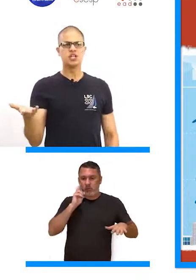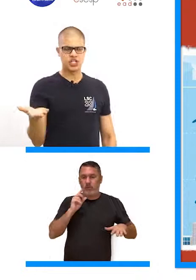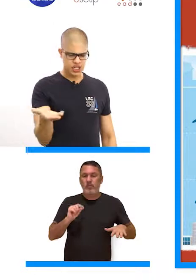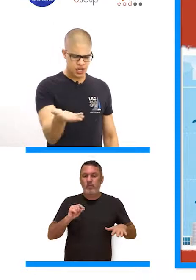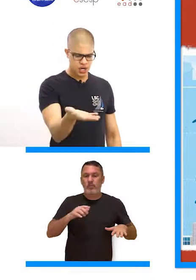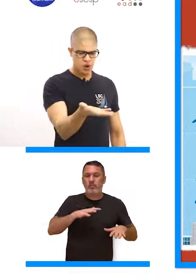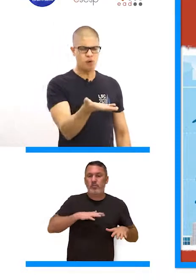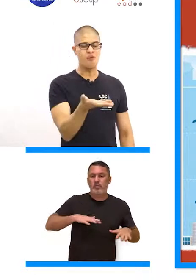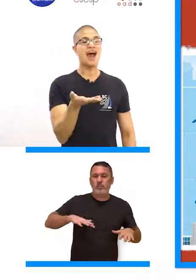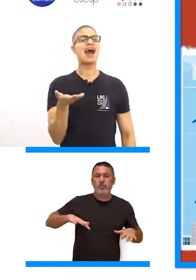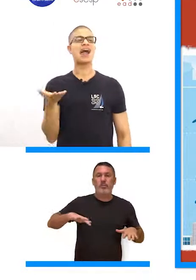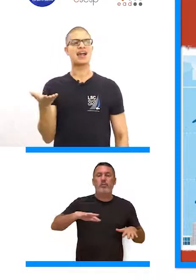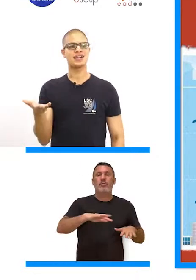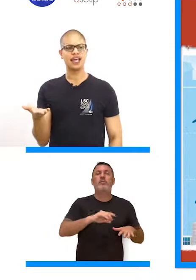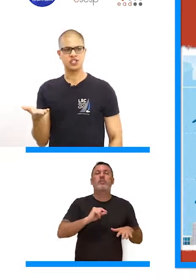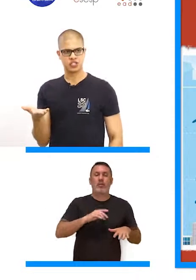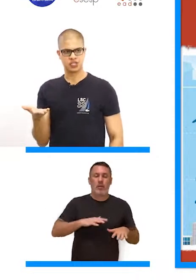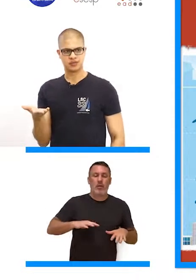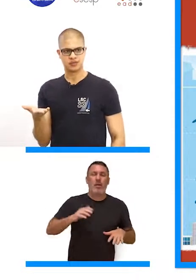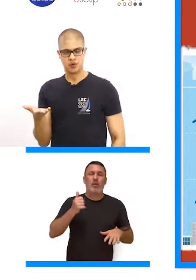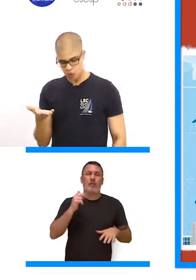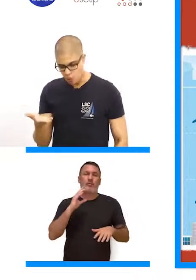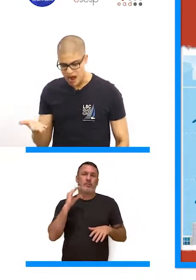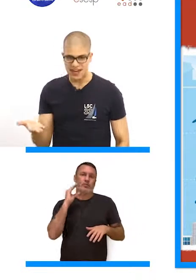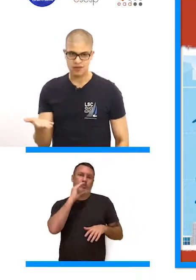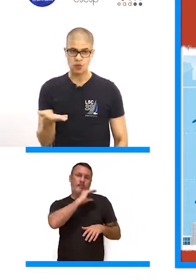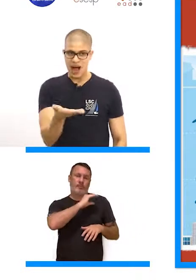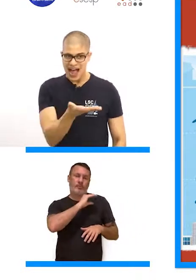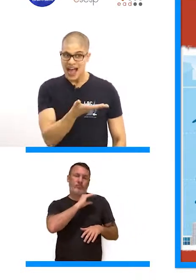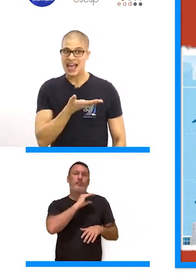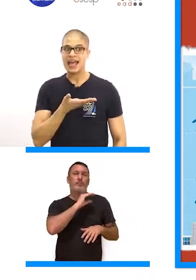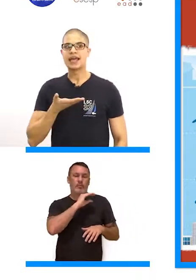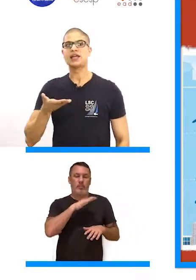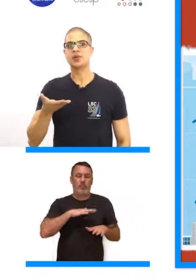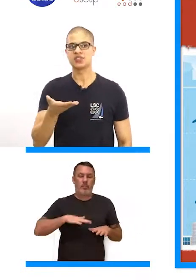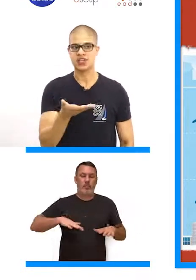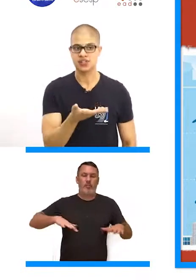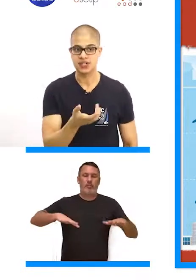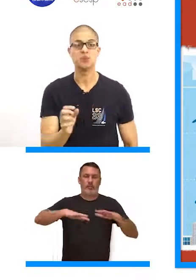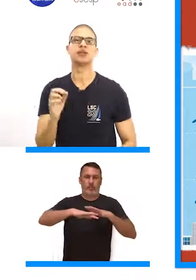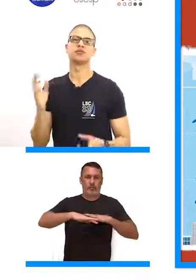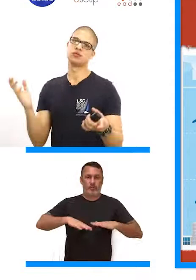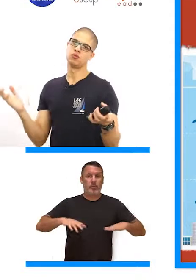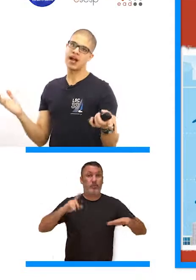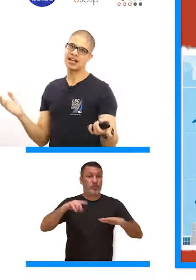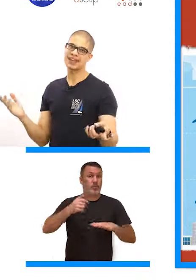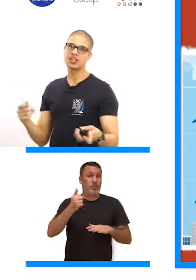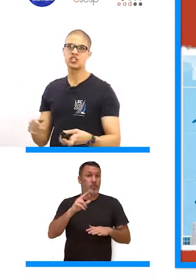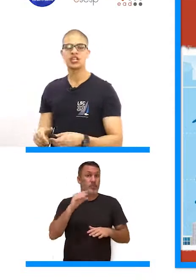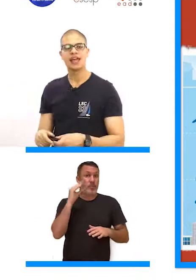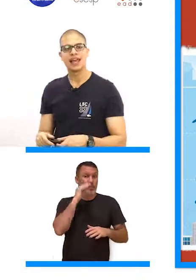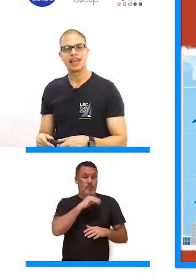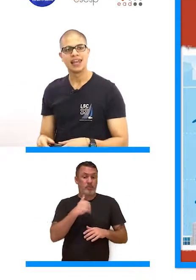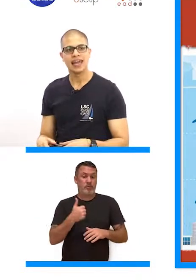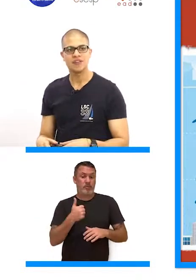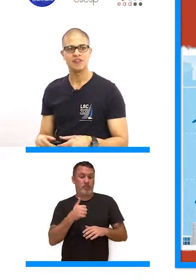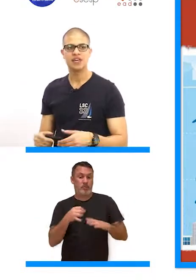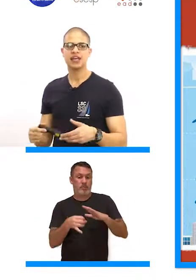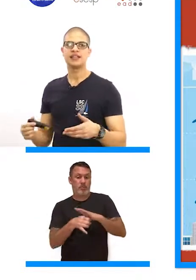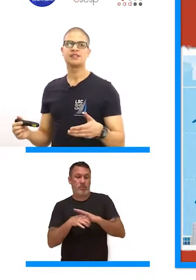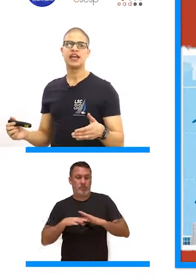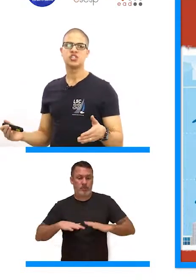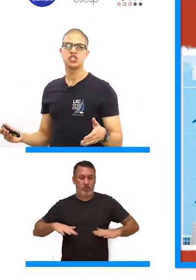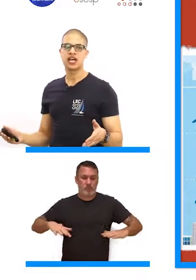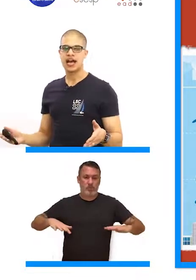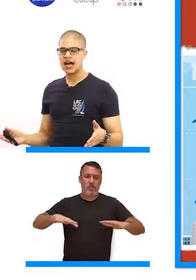definição de um ar quente. O ar em processo de aquecimento. O ar quente,